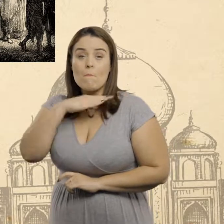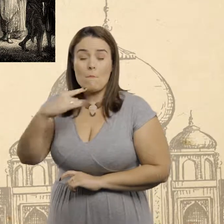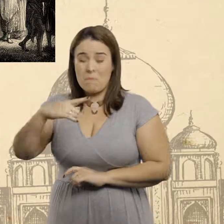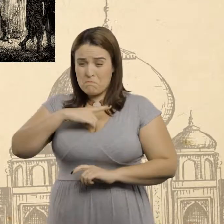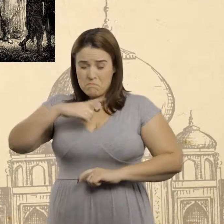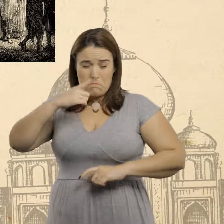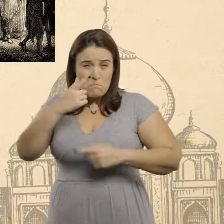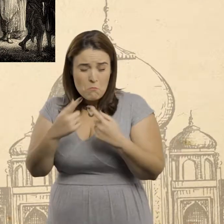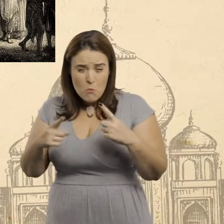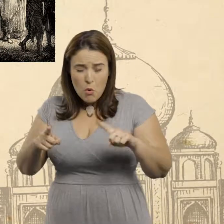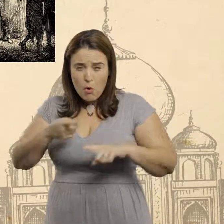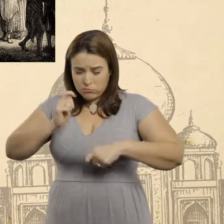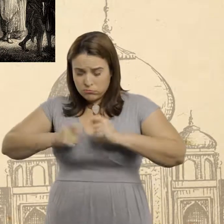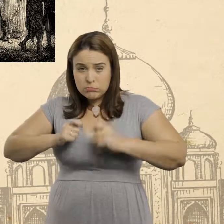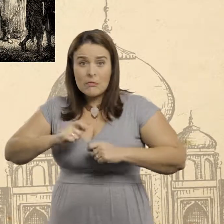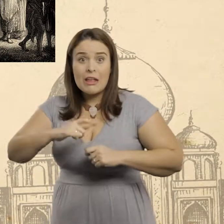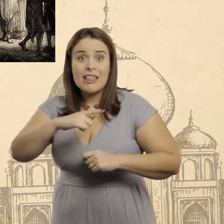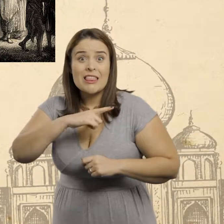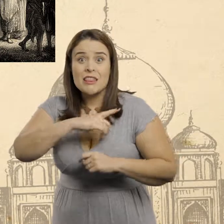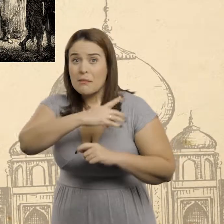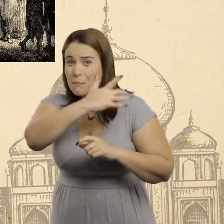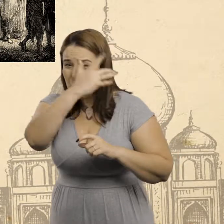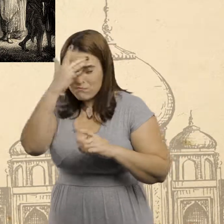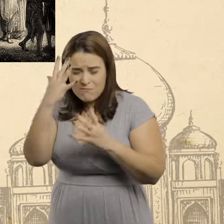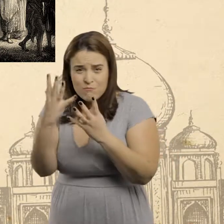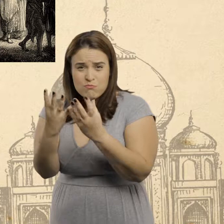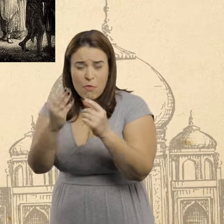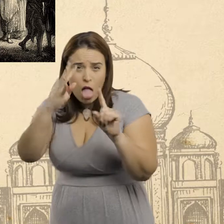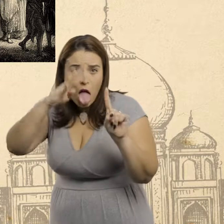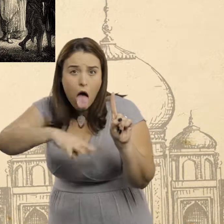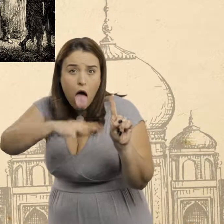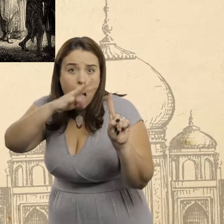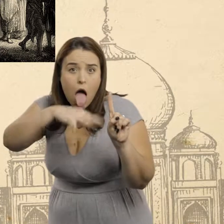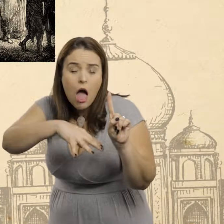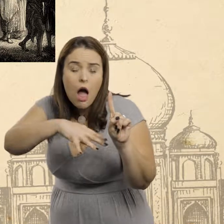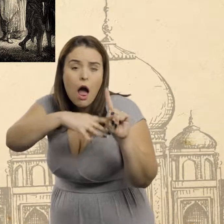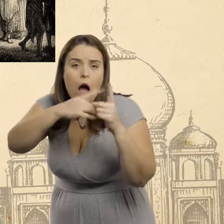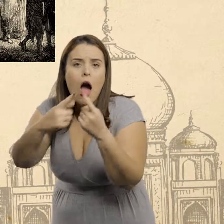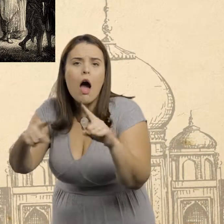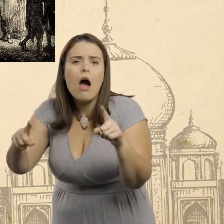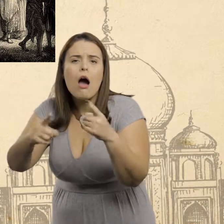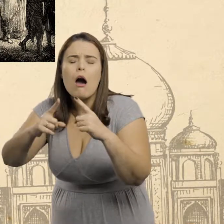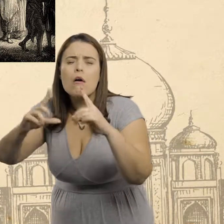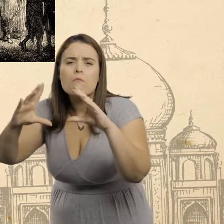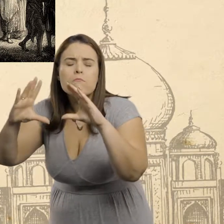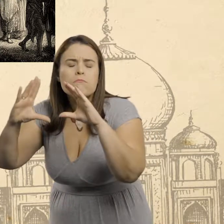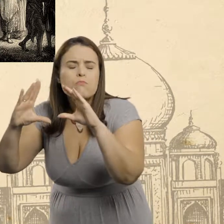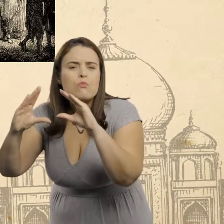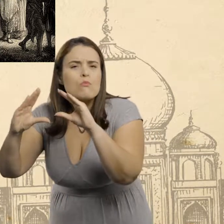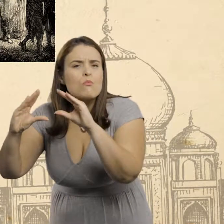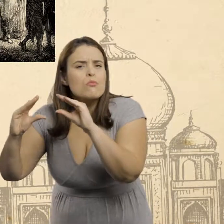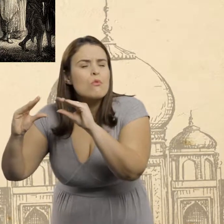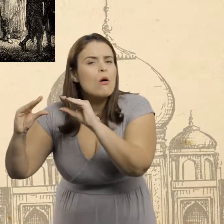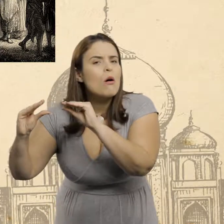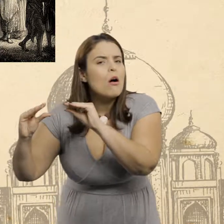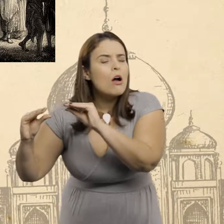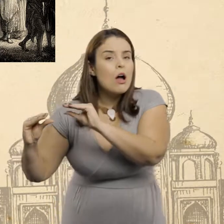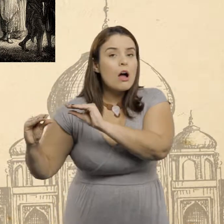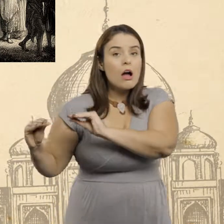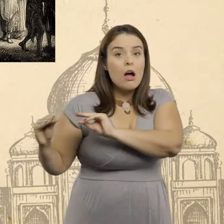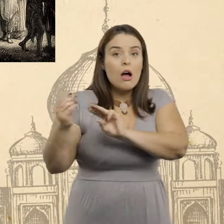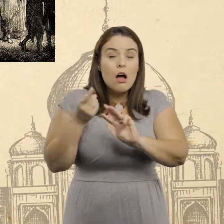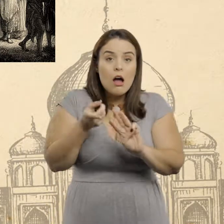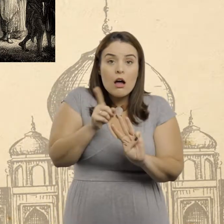e depois os músicos e um monte de fanáticos. Aos poucos a música parou. Sir